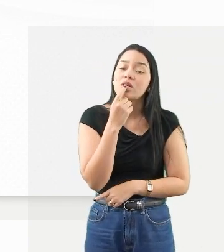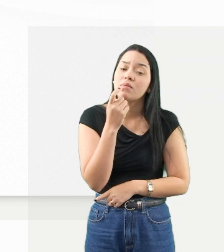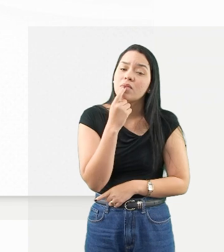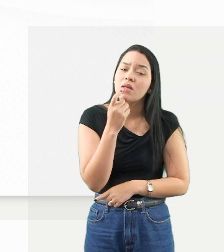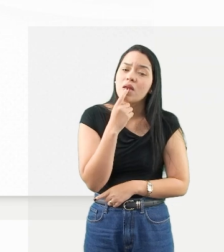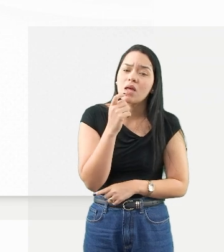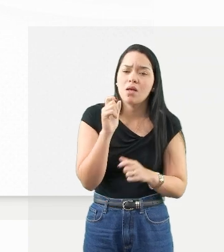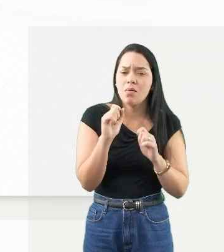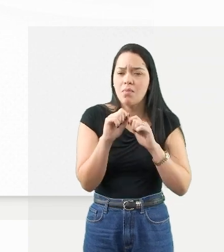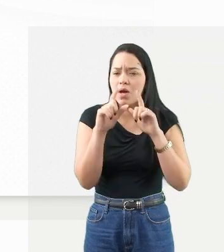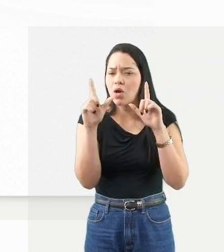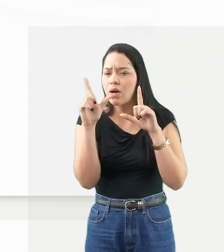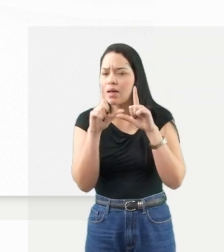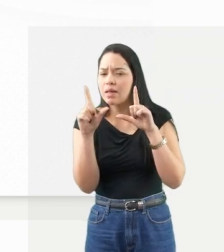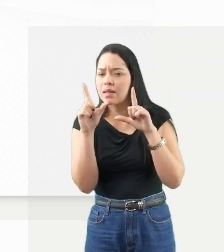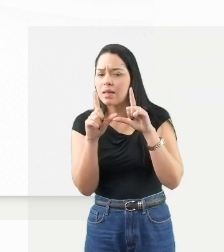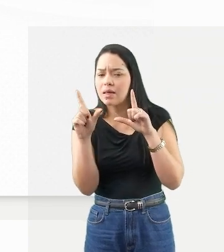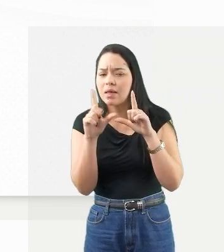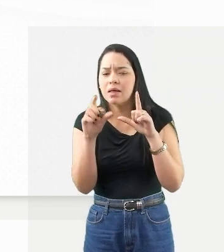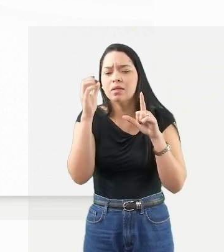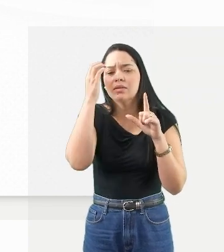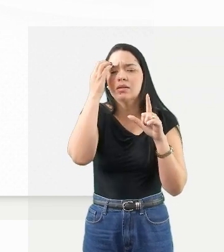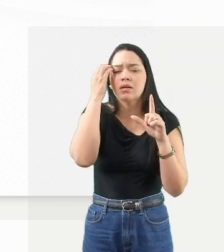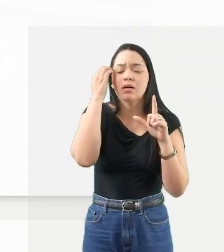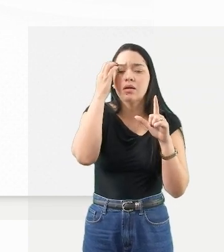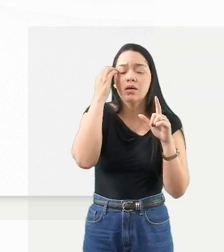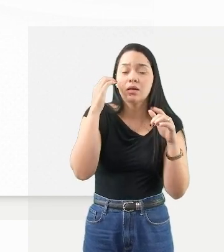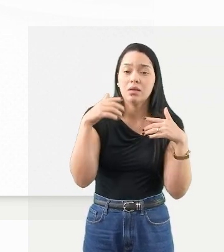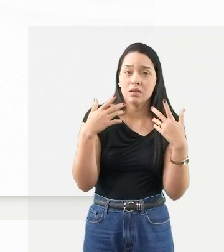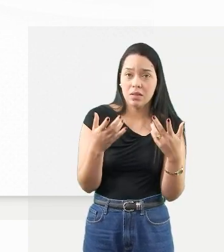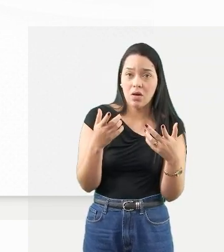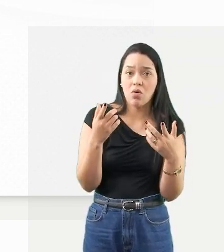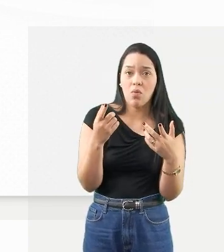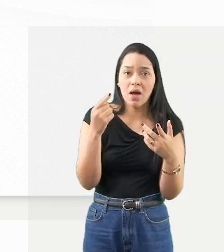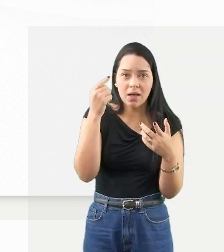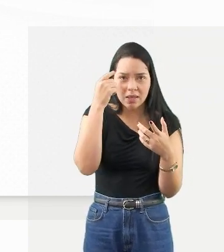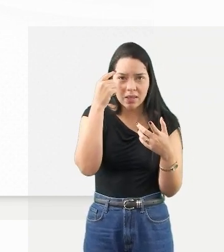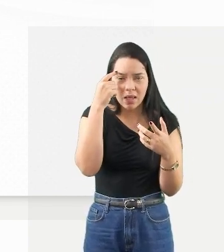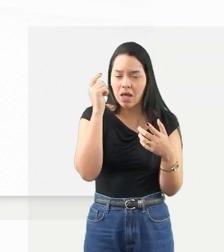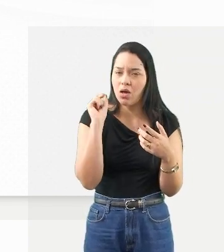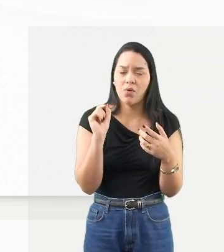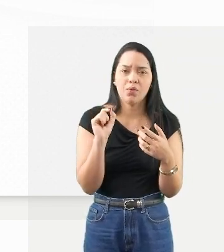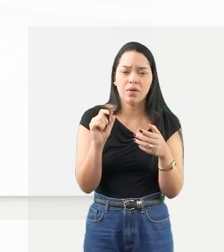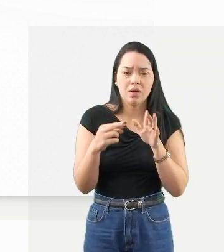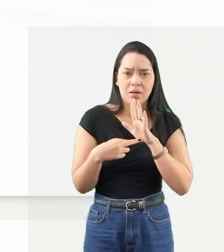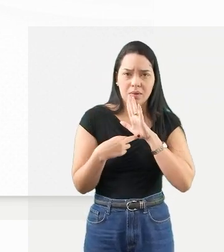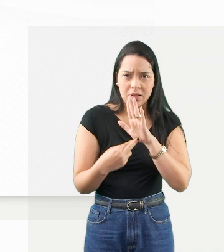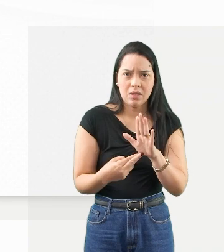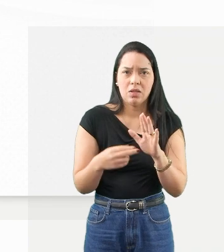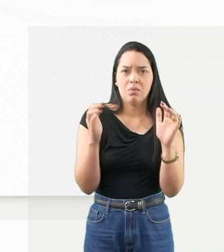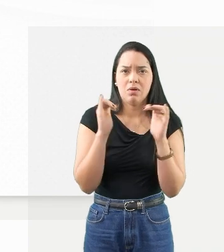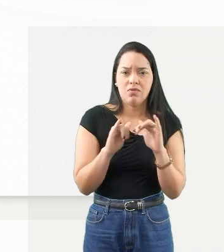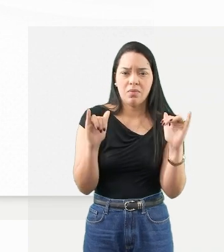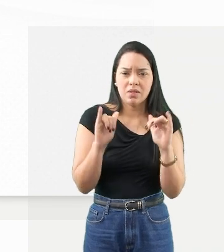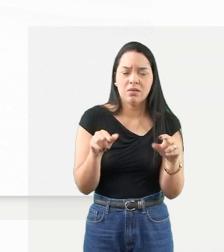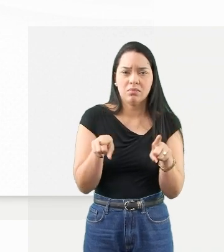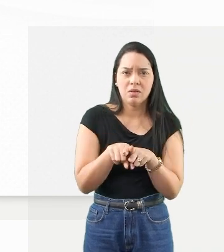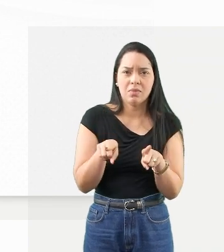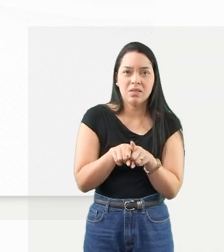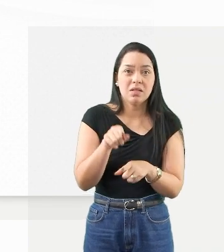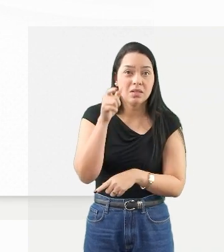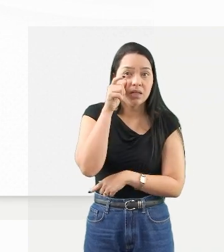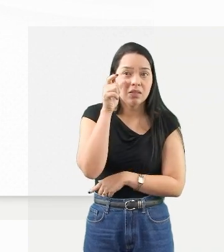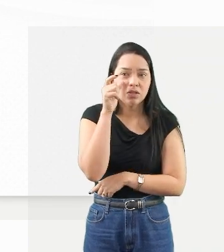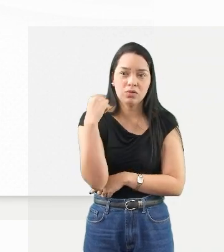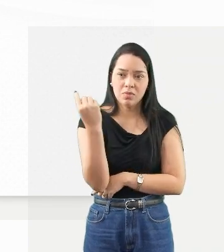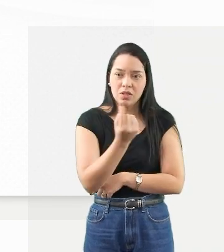pouquinho maior, aí a gente já tem aqui uma outra cor. Então, a ideia do folder é que representa uma informação, mas isso seja interessante para a